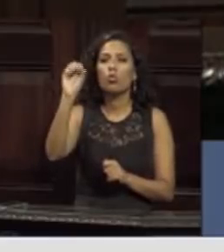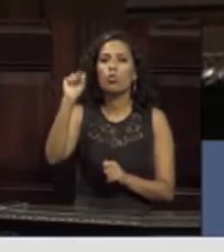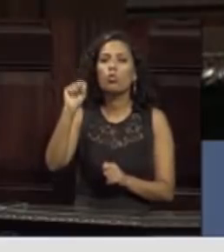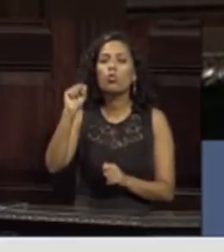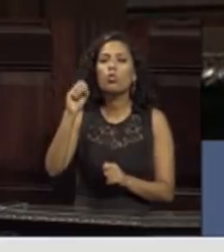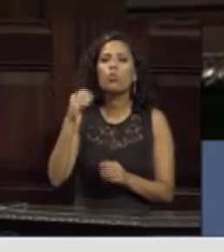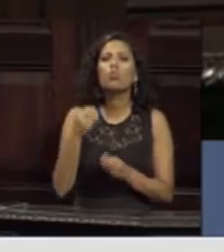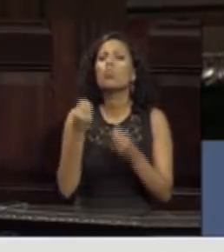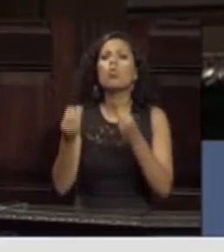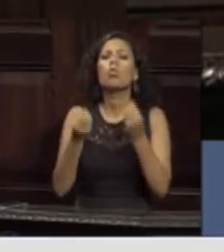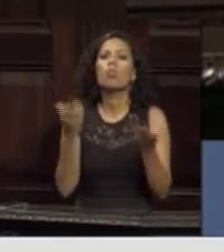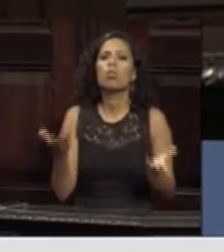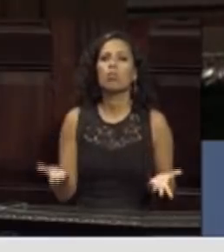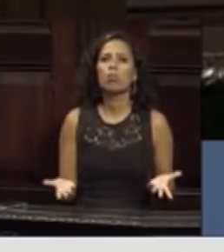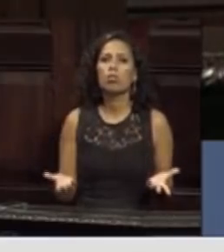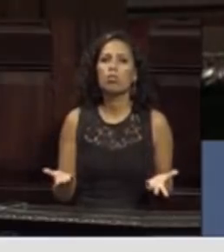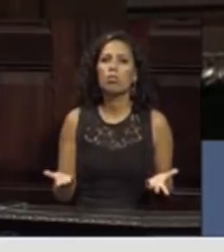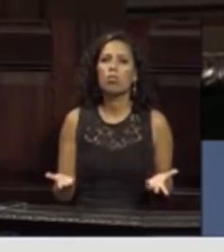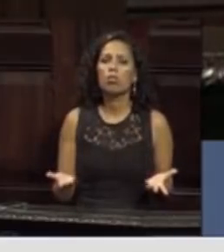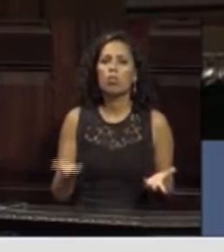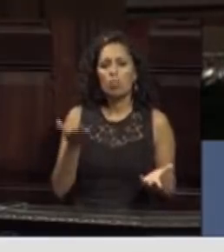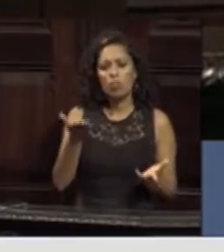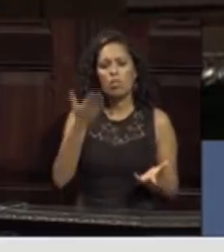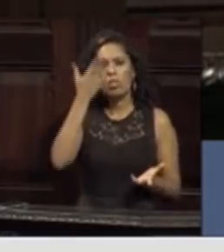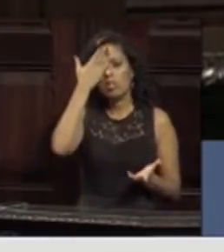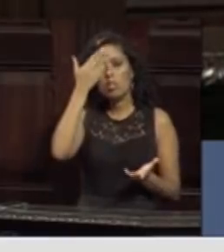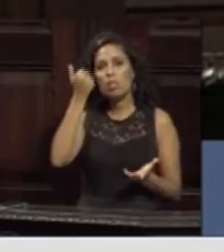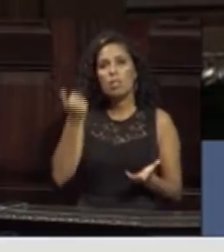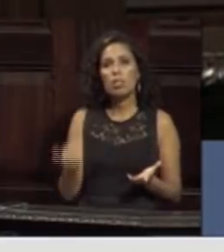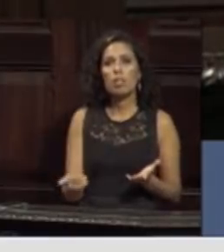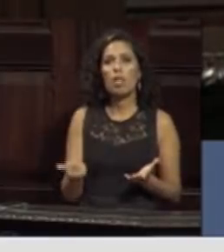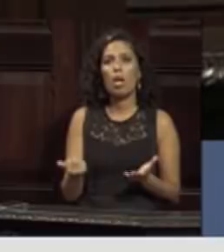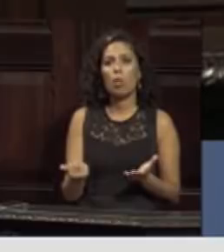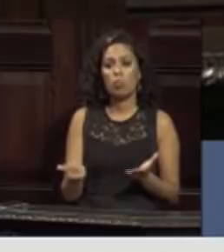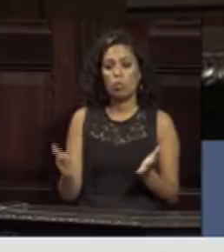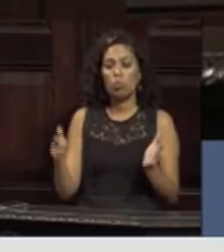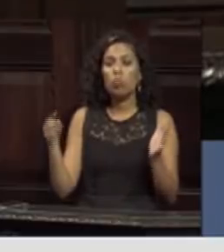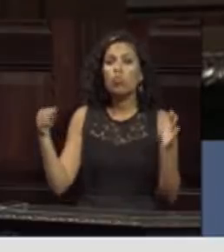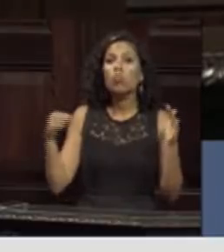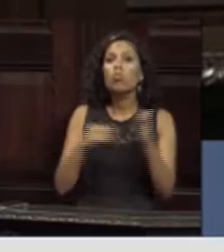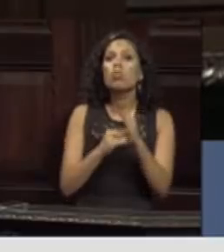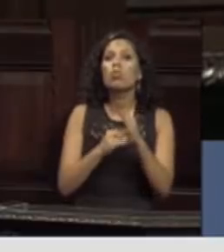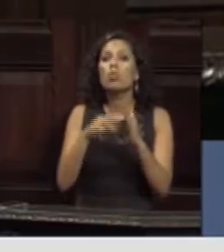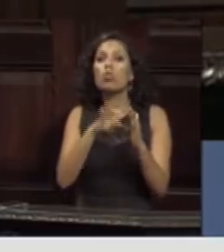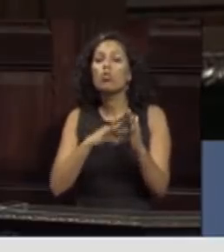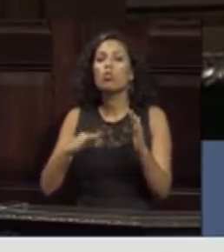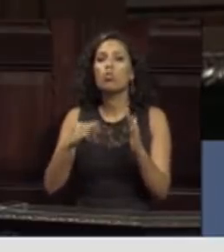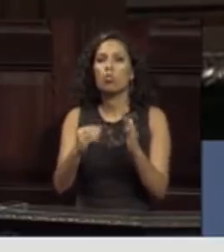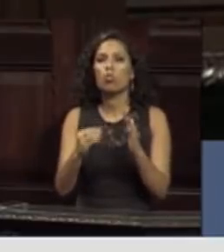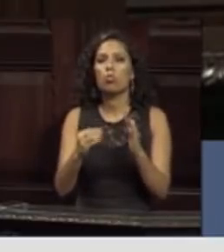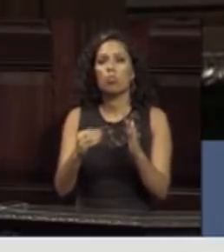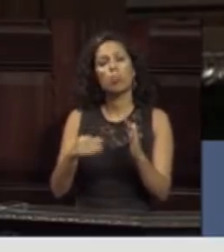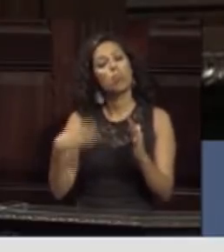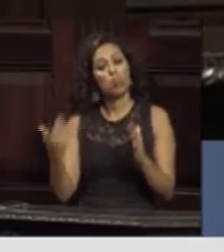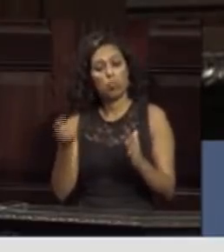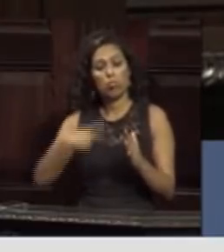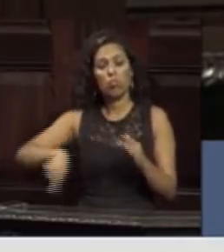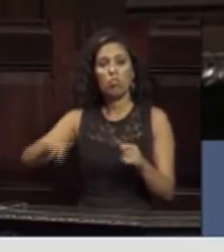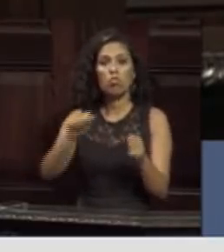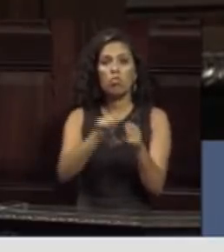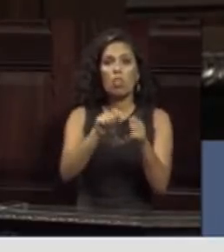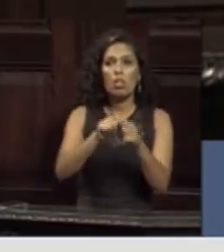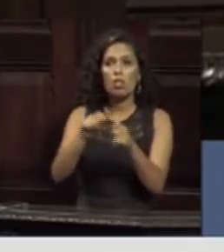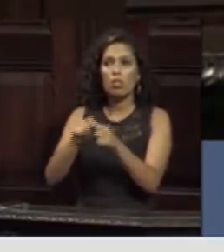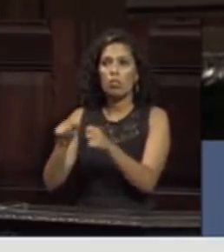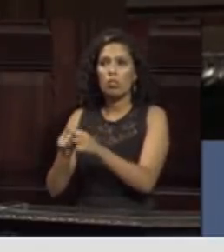do mercado, mas você pode simplesmente estabelecer limites. Então nós vamos fazer isto